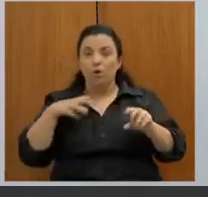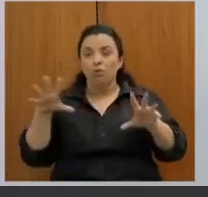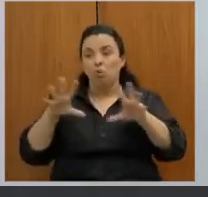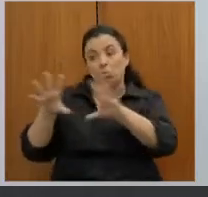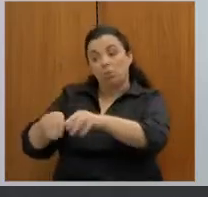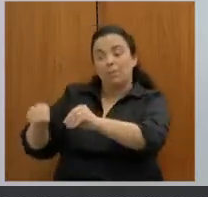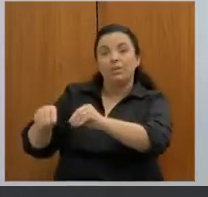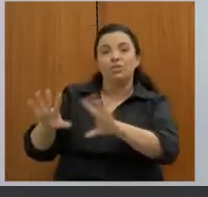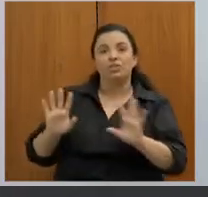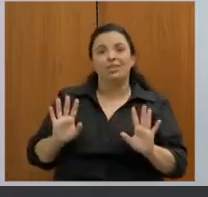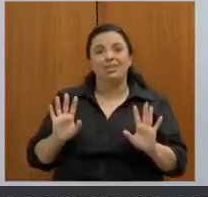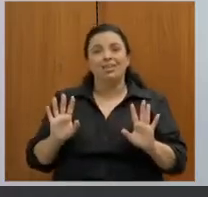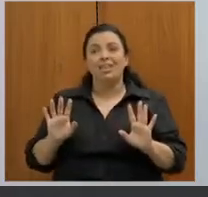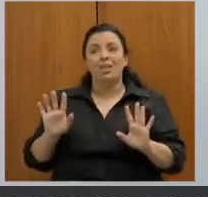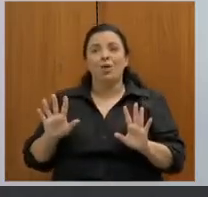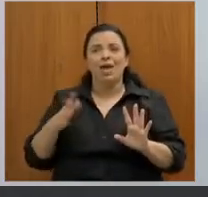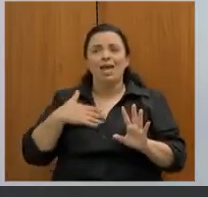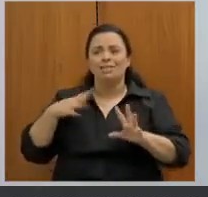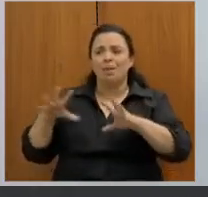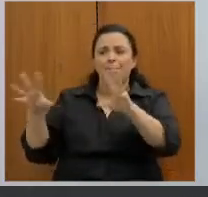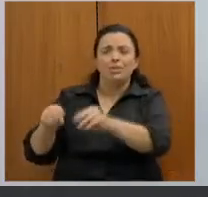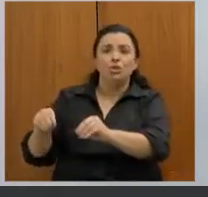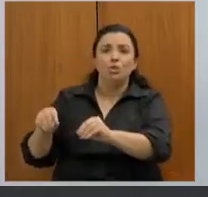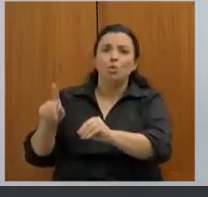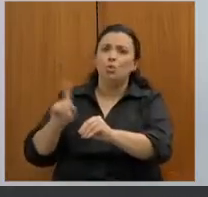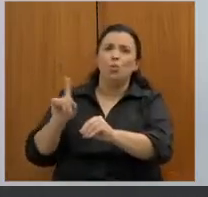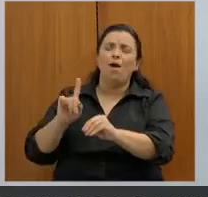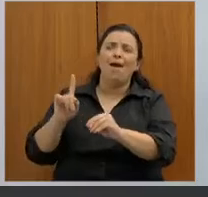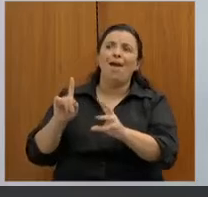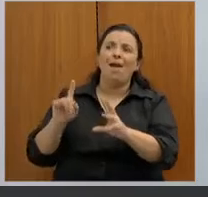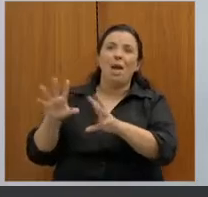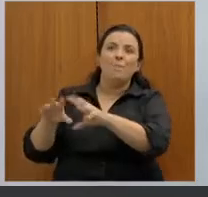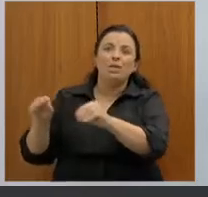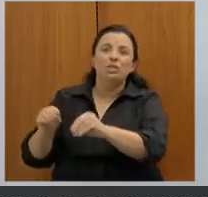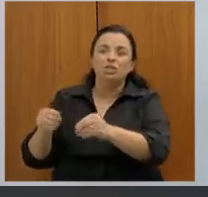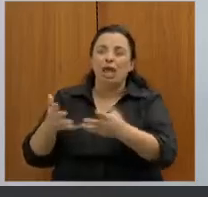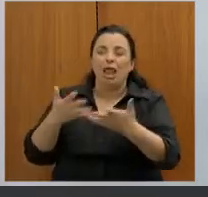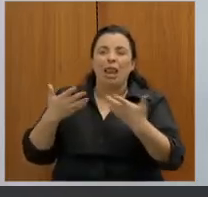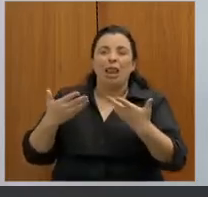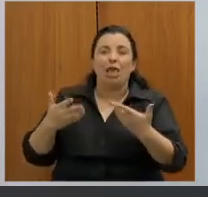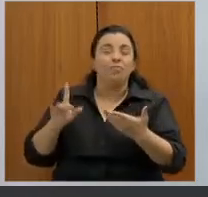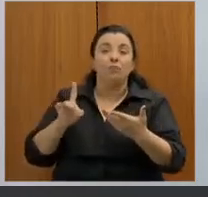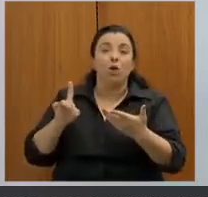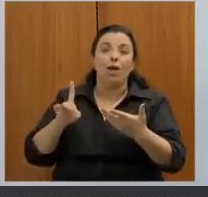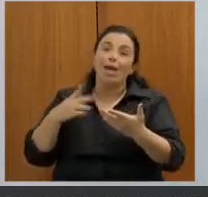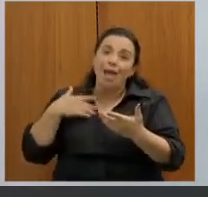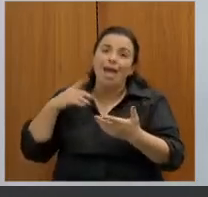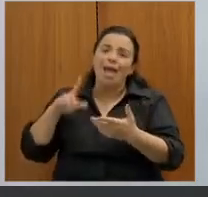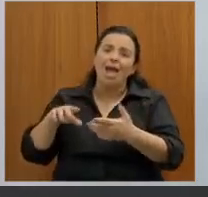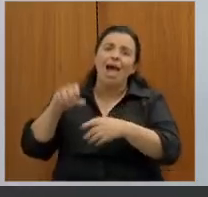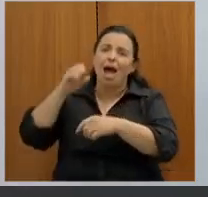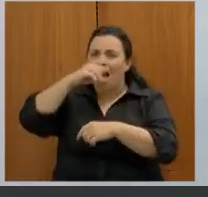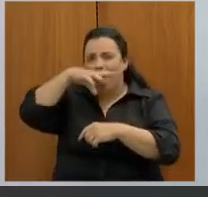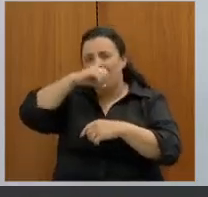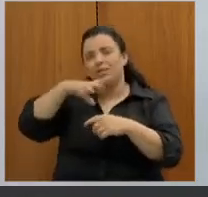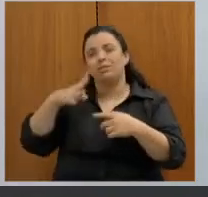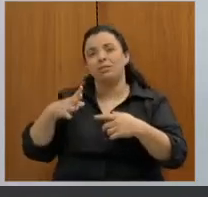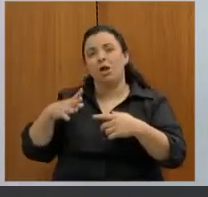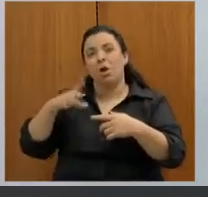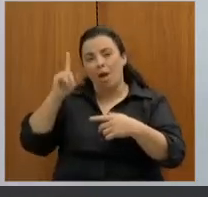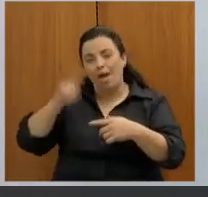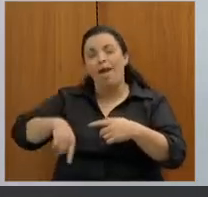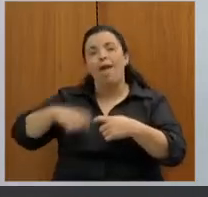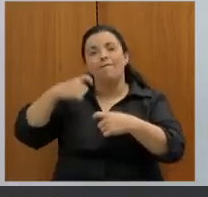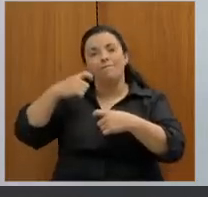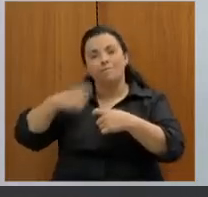nessa condição e nós temos Mac educar meninas e meninos para